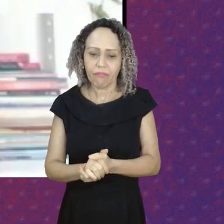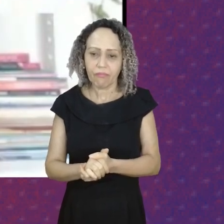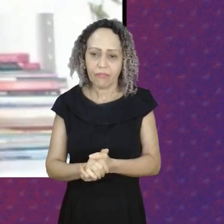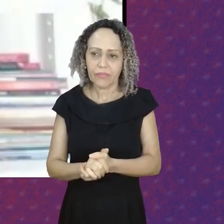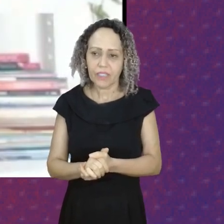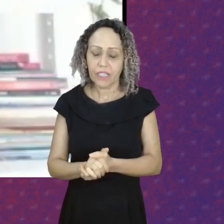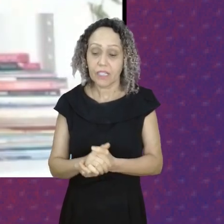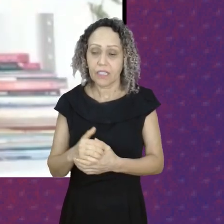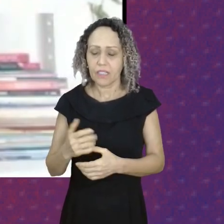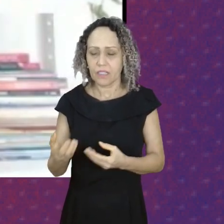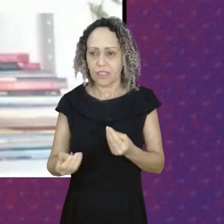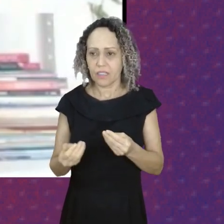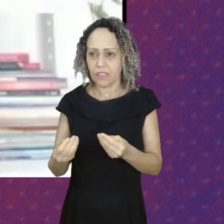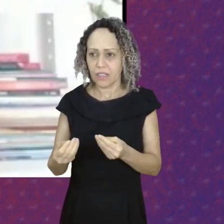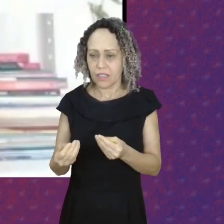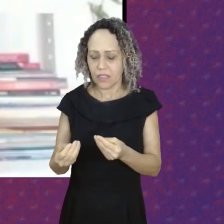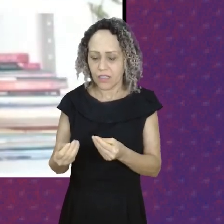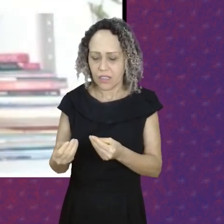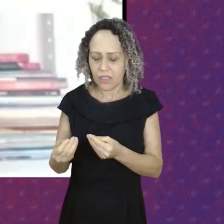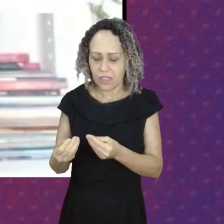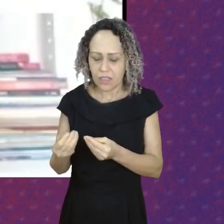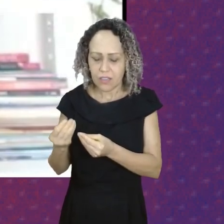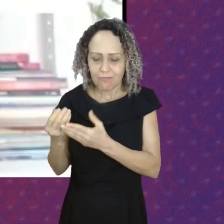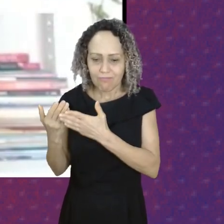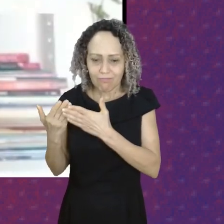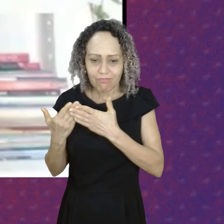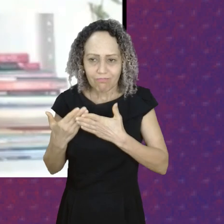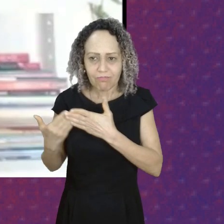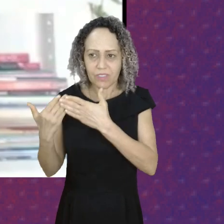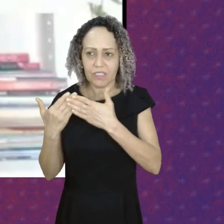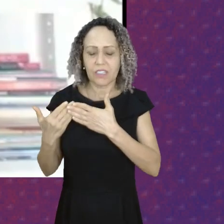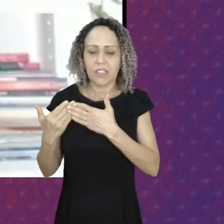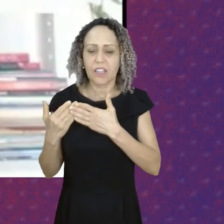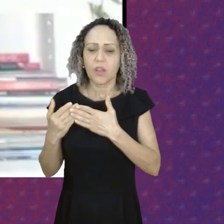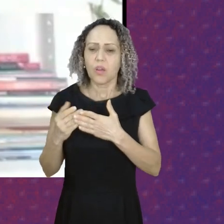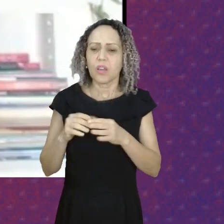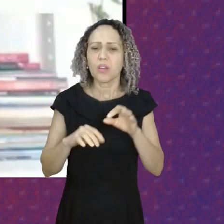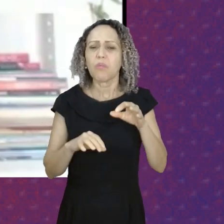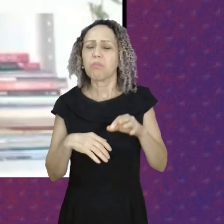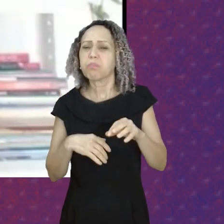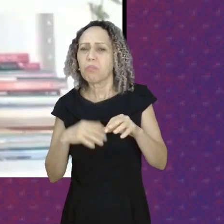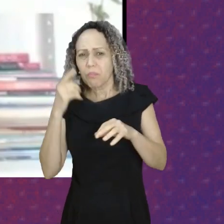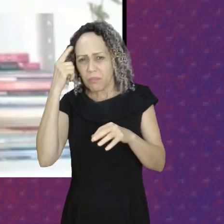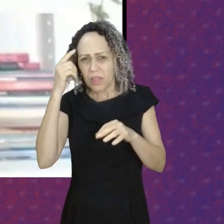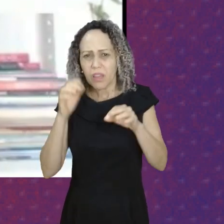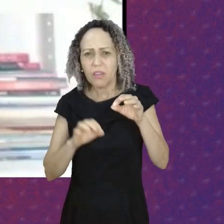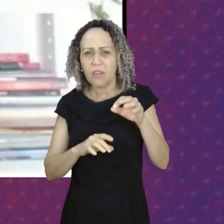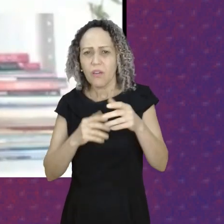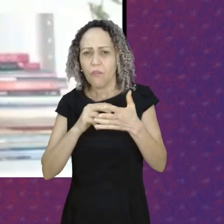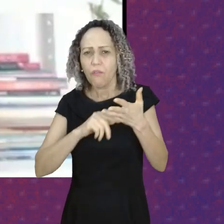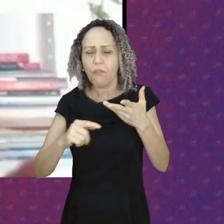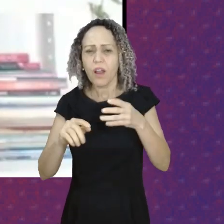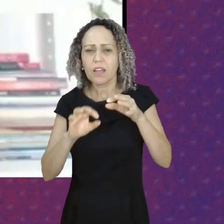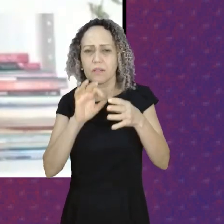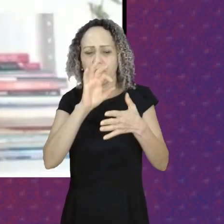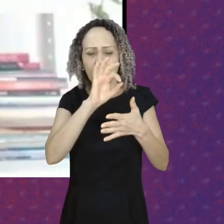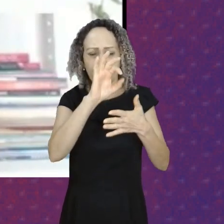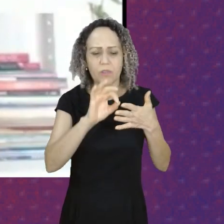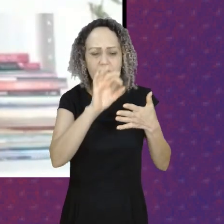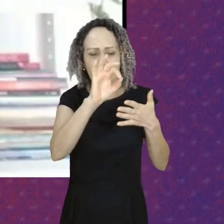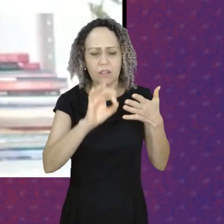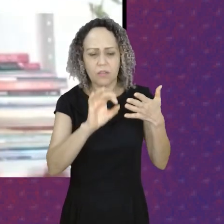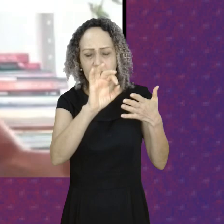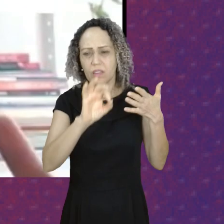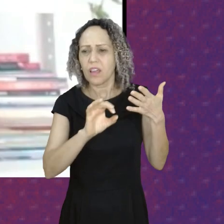Eu queria lembrar, não sei se é o caso são muitas porcentagens, eu não vou falar, mas o importante é termos